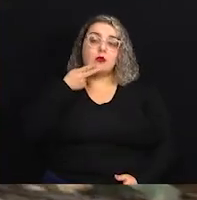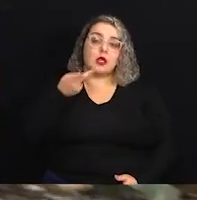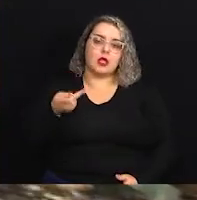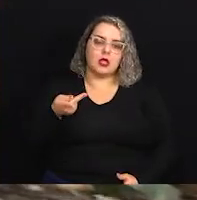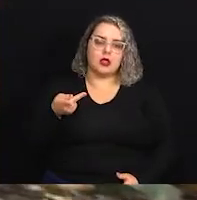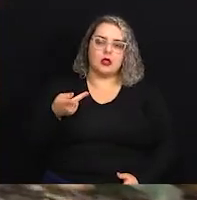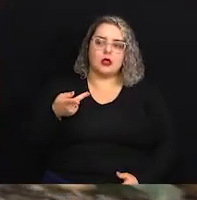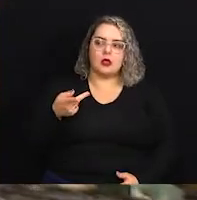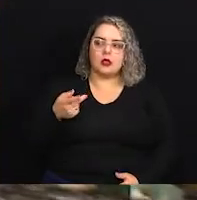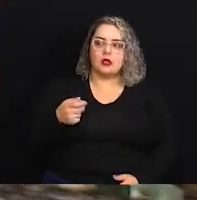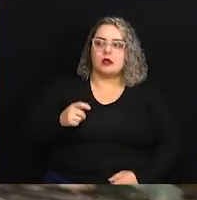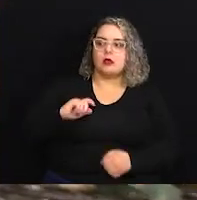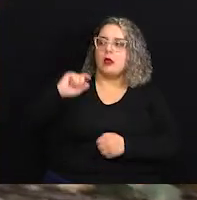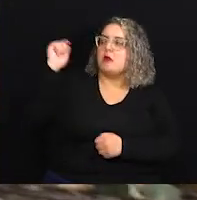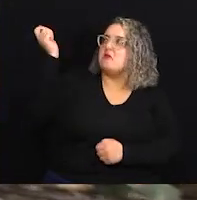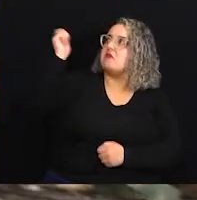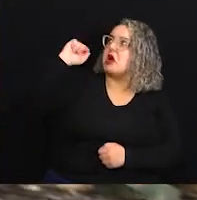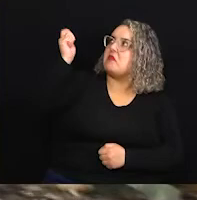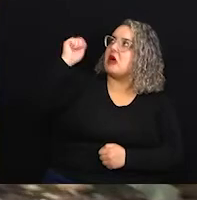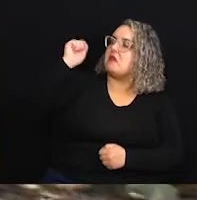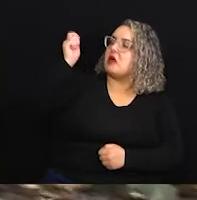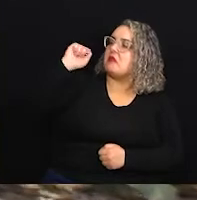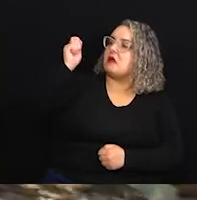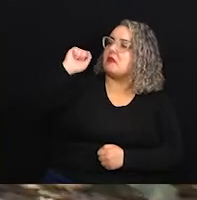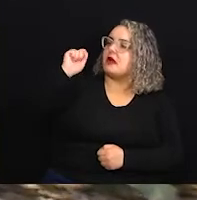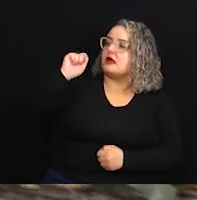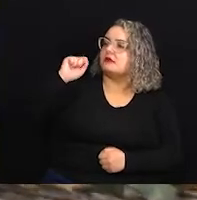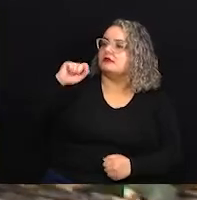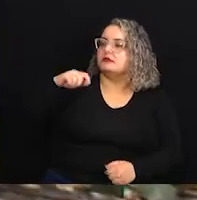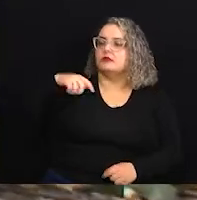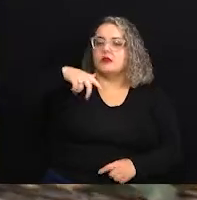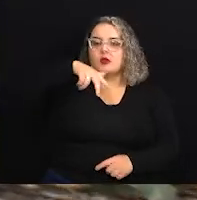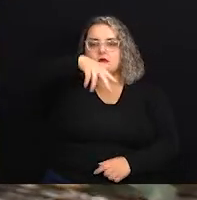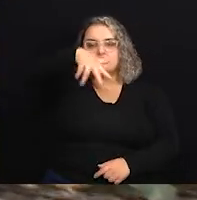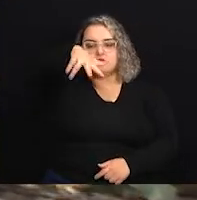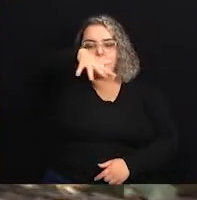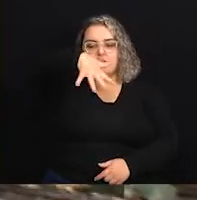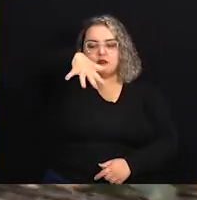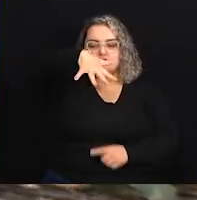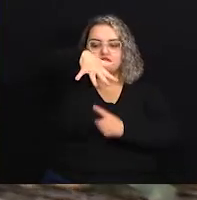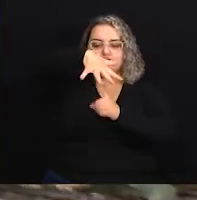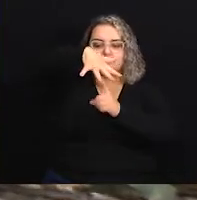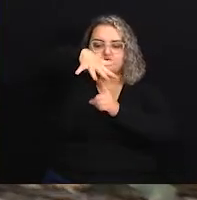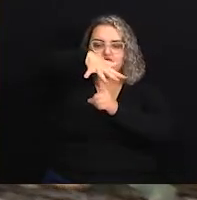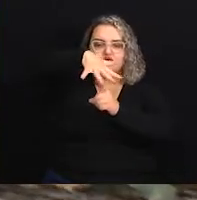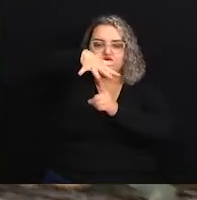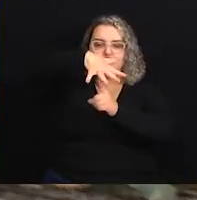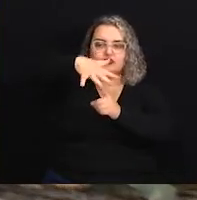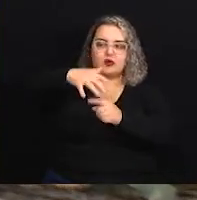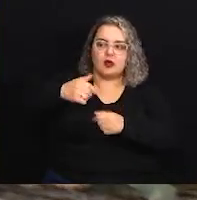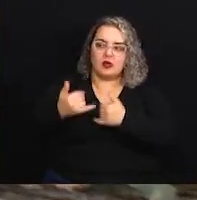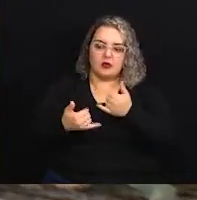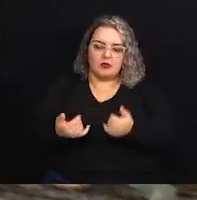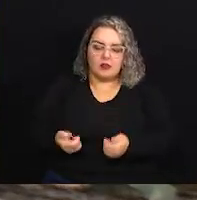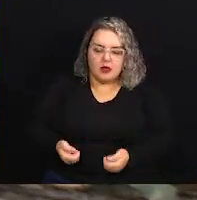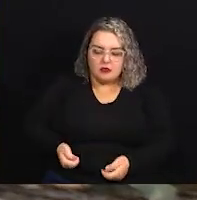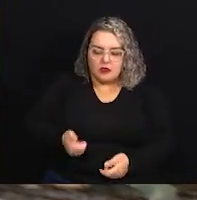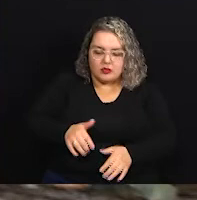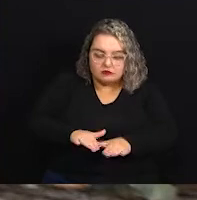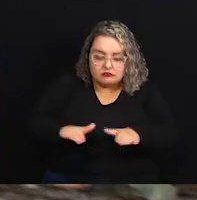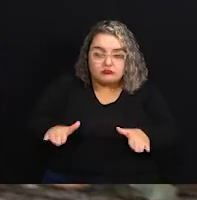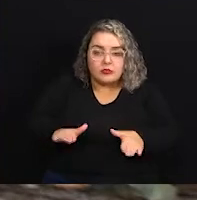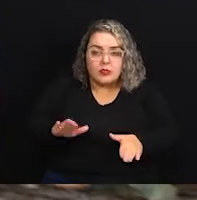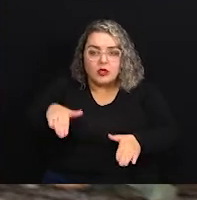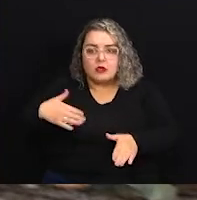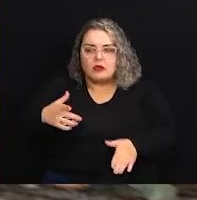era aquela que empinava pipa no ventilador da sala, brincava de bolinha de gude no tapete. E